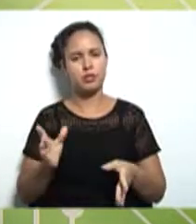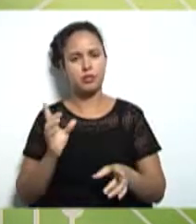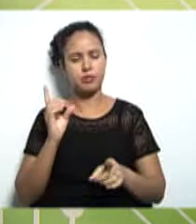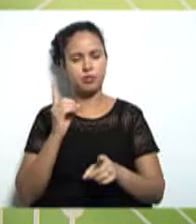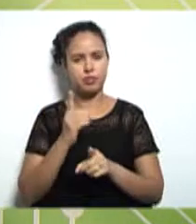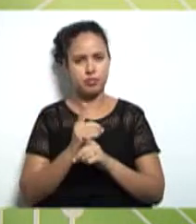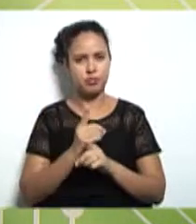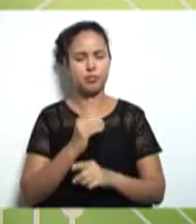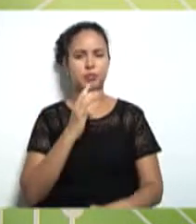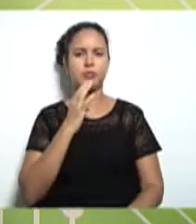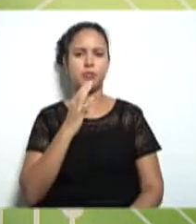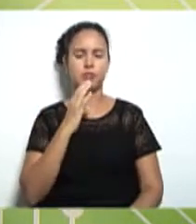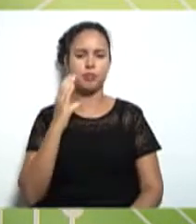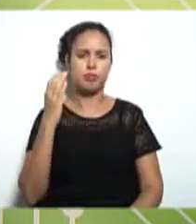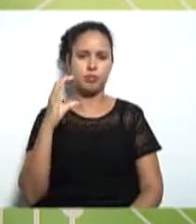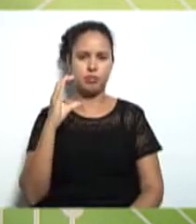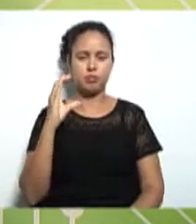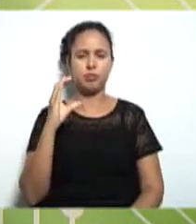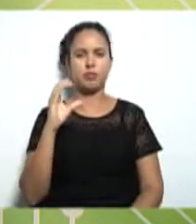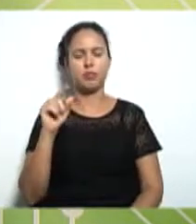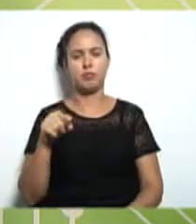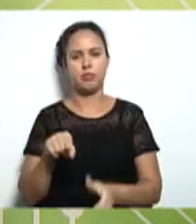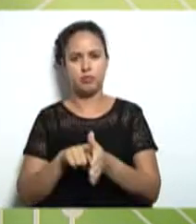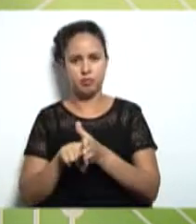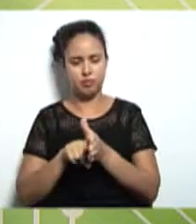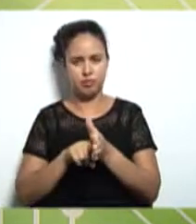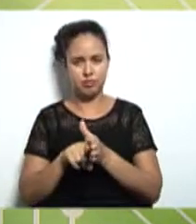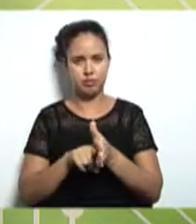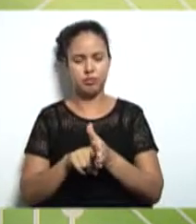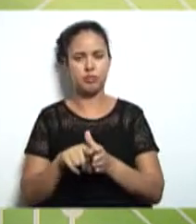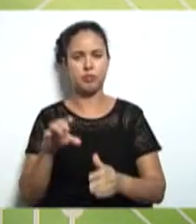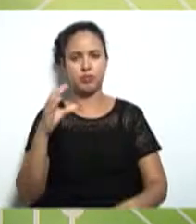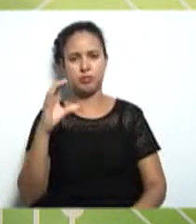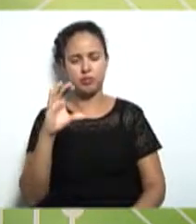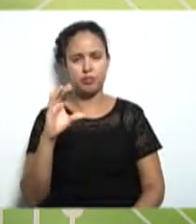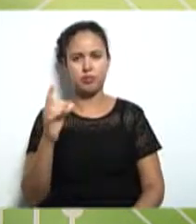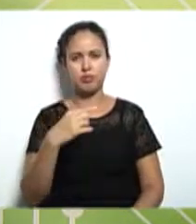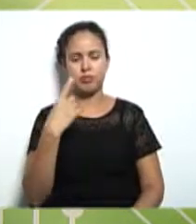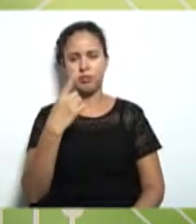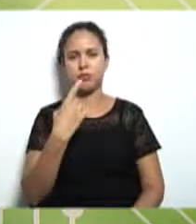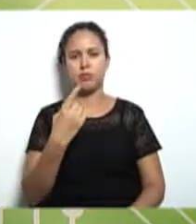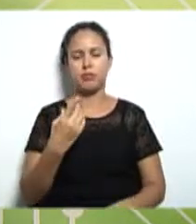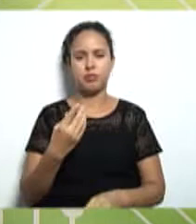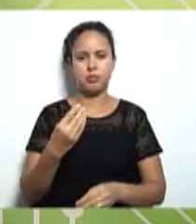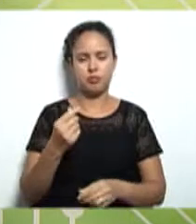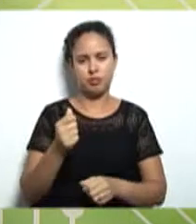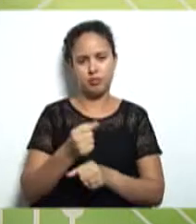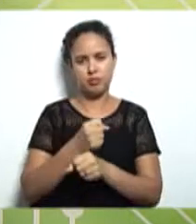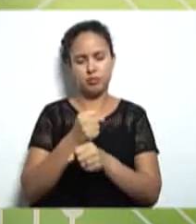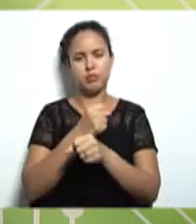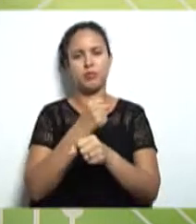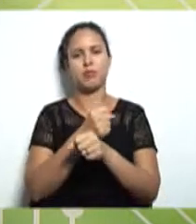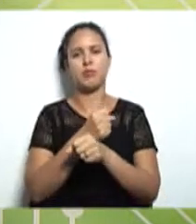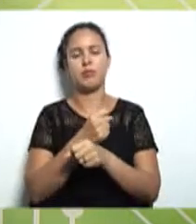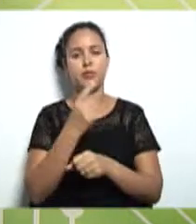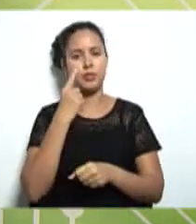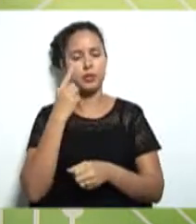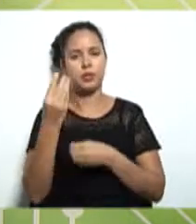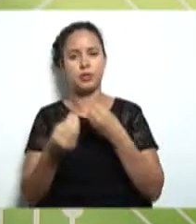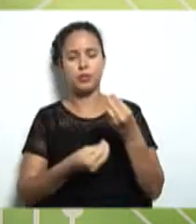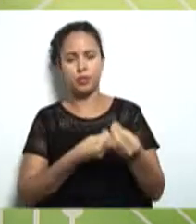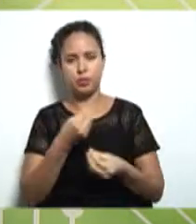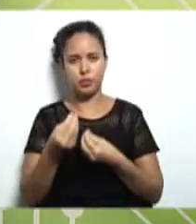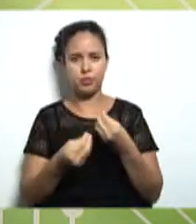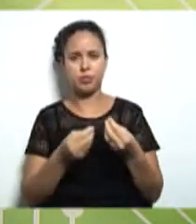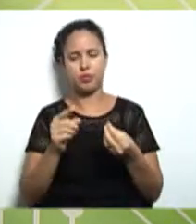científico, na pesquisa científica, né, que é por meio da pesquisa que a gente constrói isso, nós vamos então ver como é que funciona